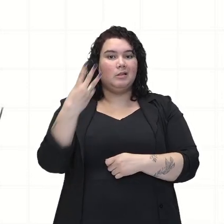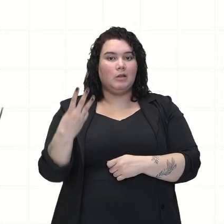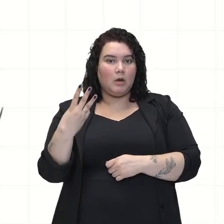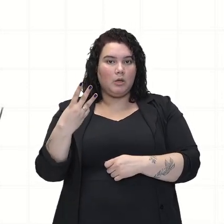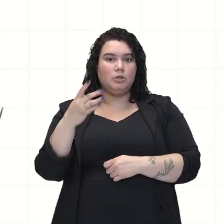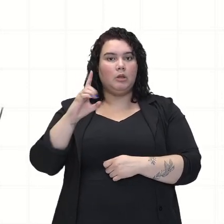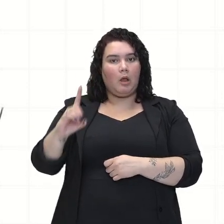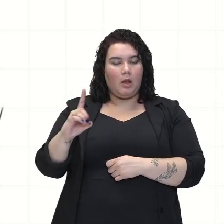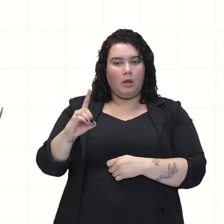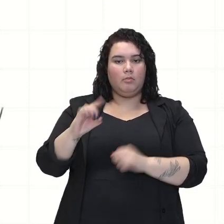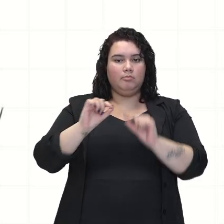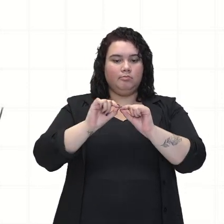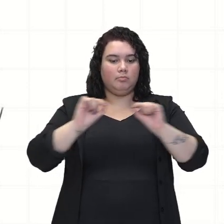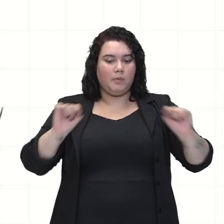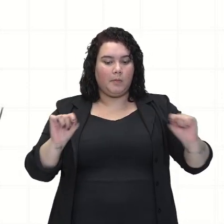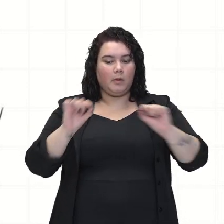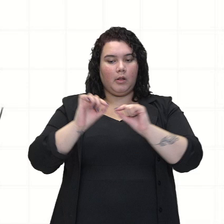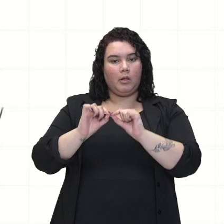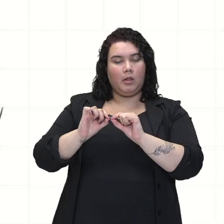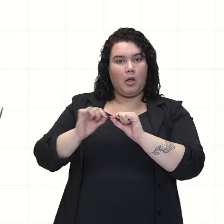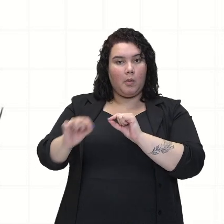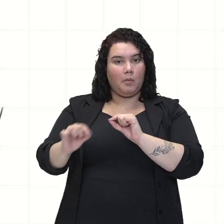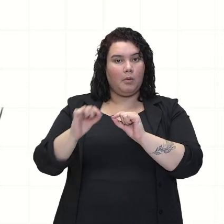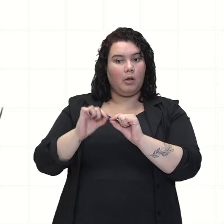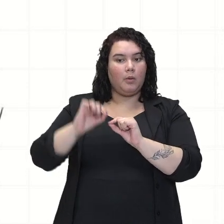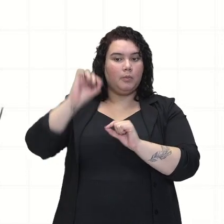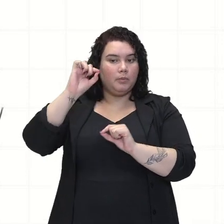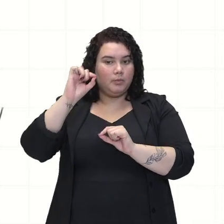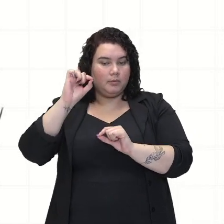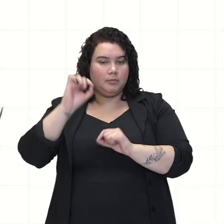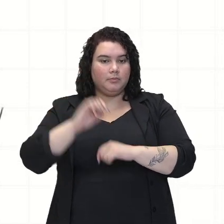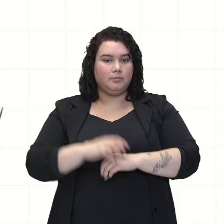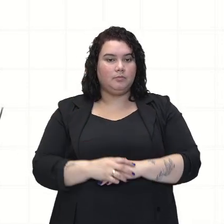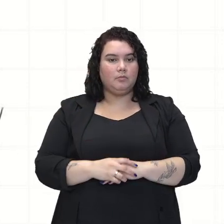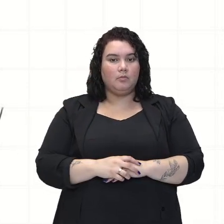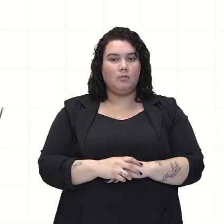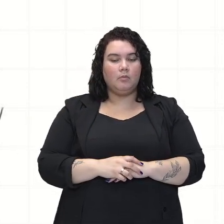Tá? Comprimento, largura e altura. Nós temos aqui,